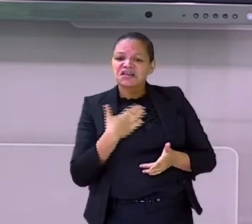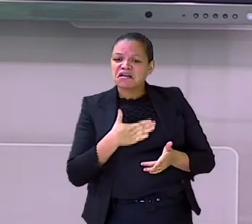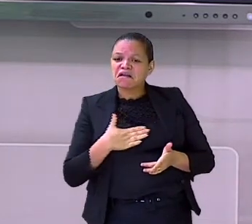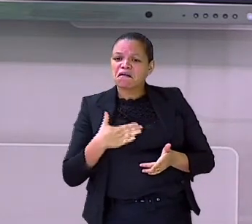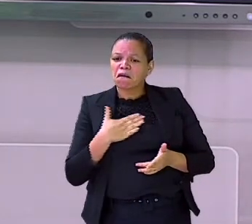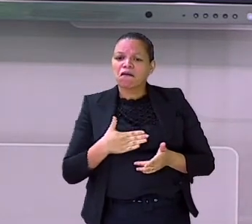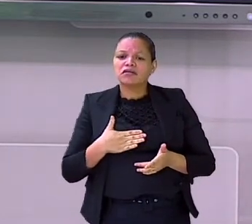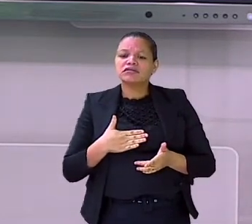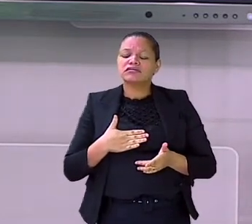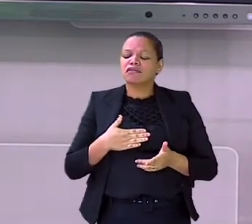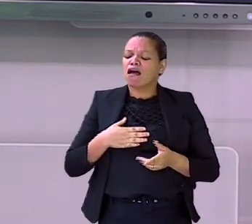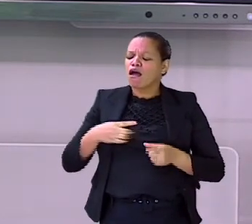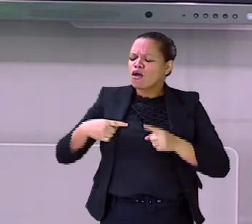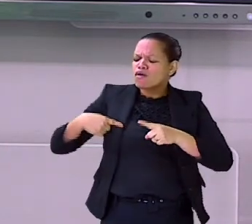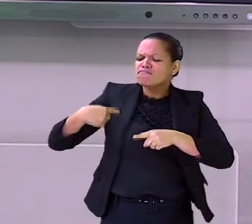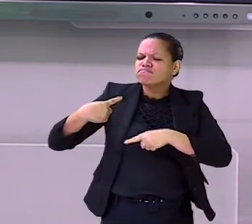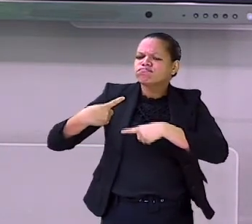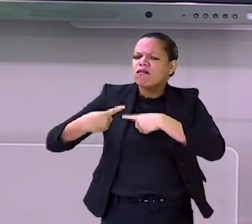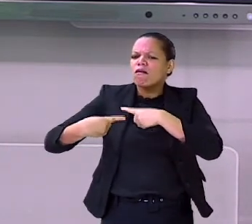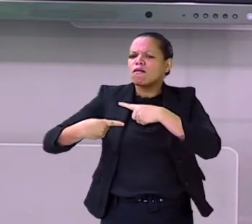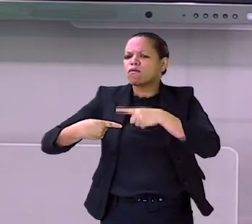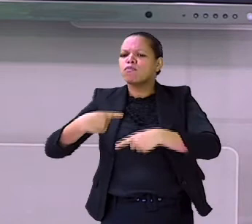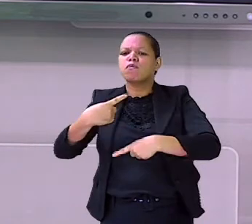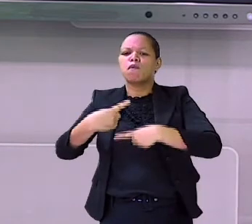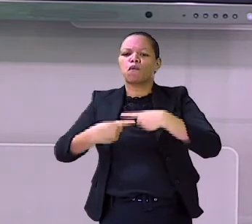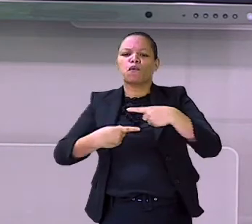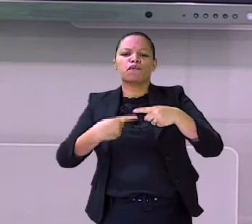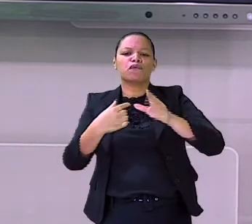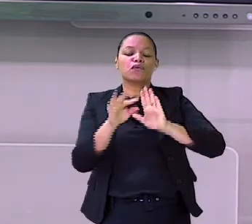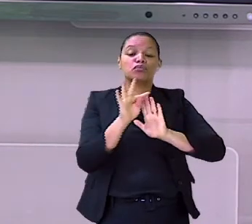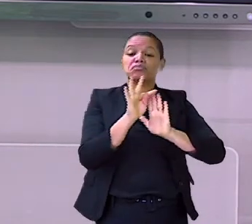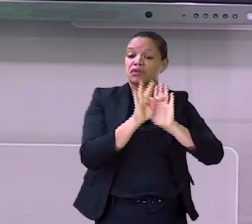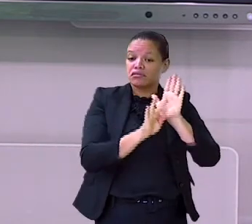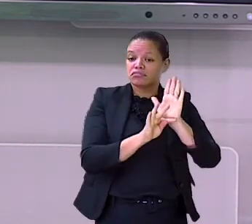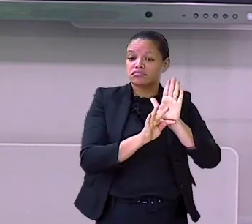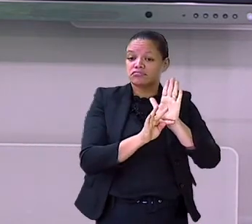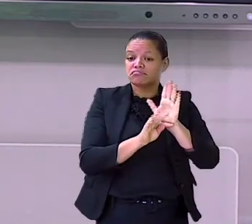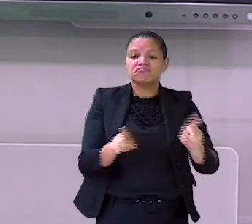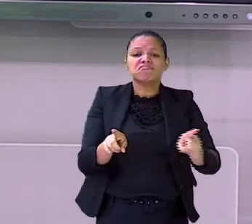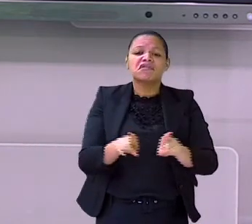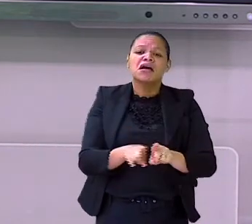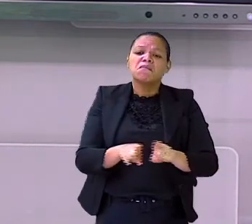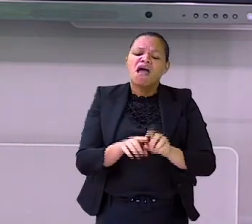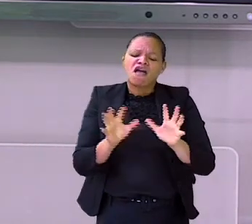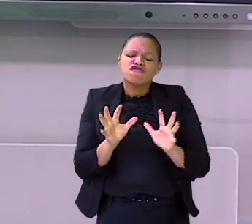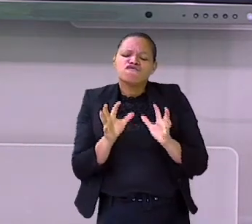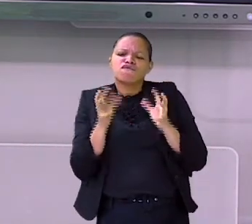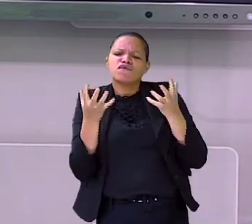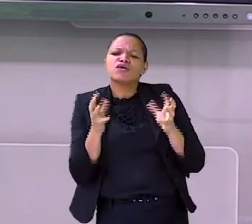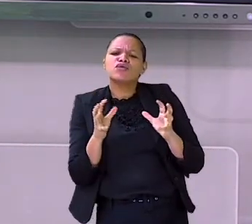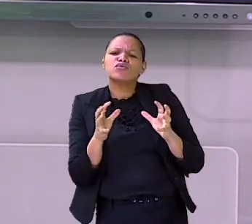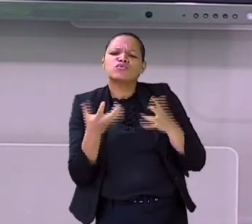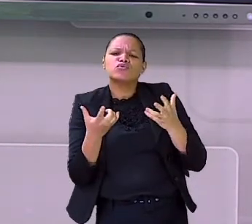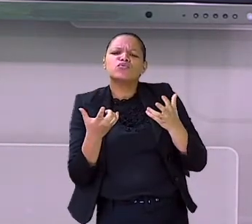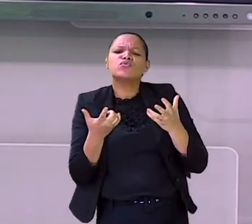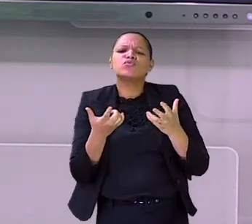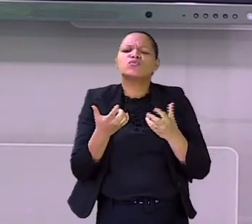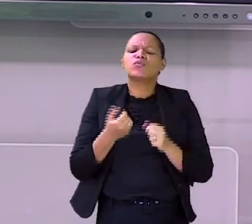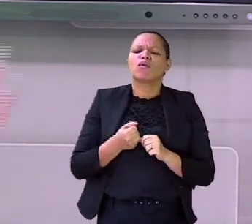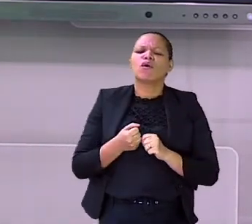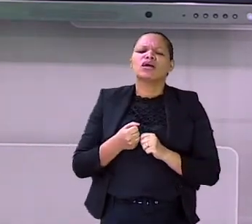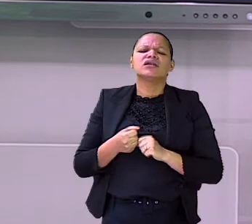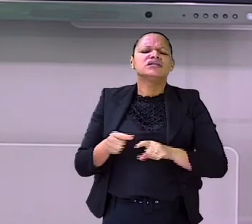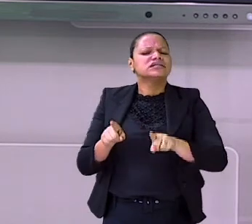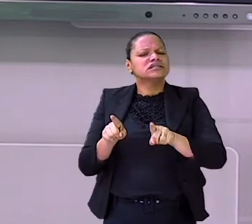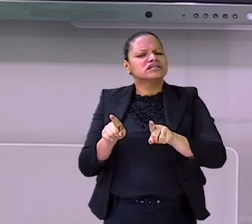assim você vai descrevendo. Depois você pode falar sobre as verduras, sobre os legumes. E no último parágrafo